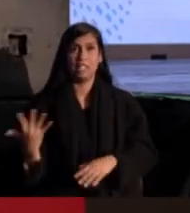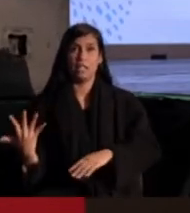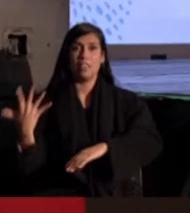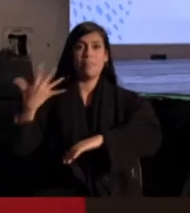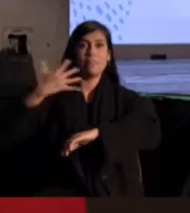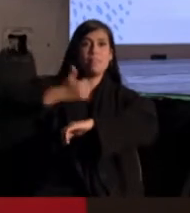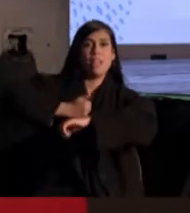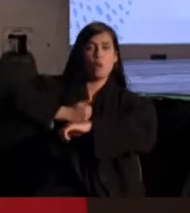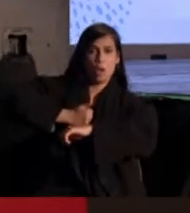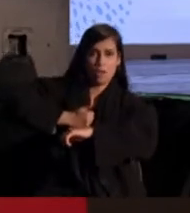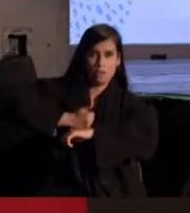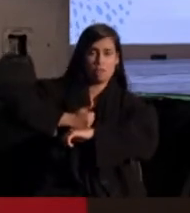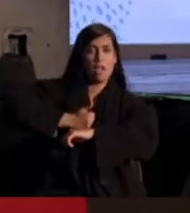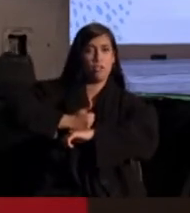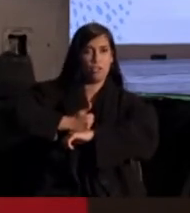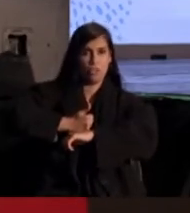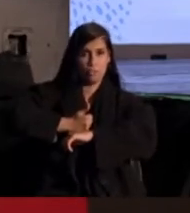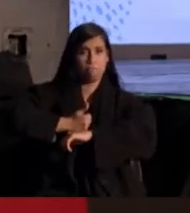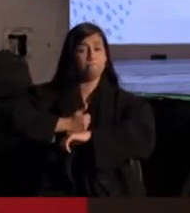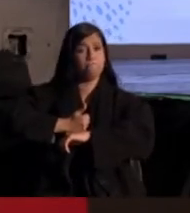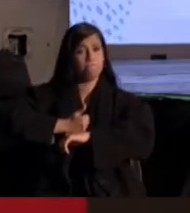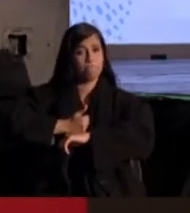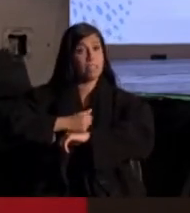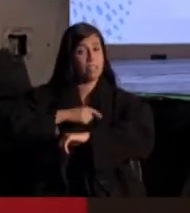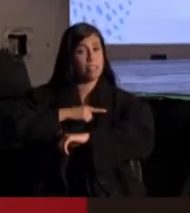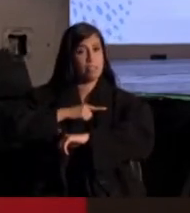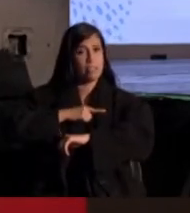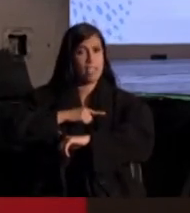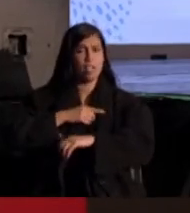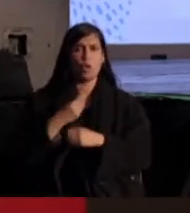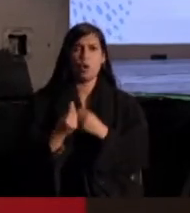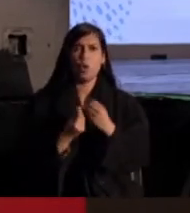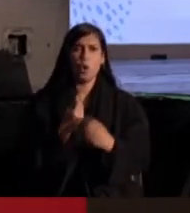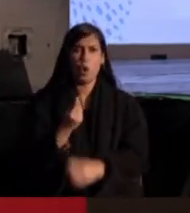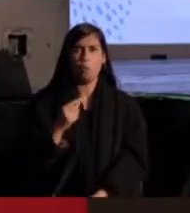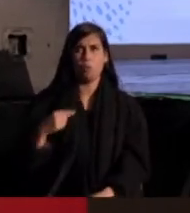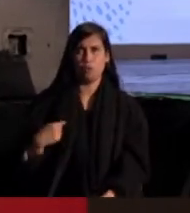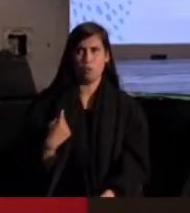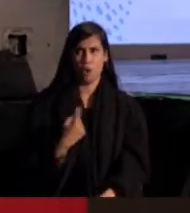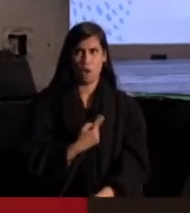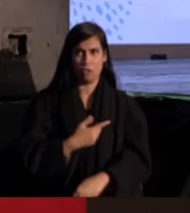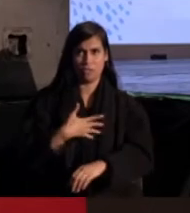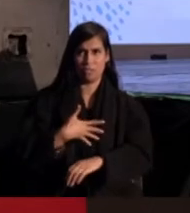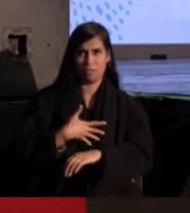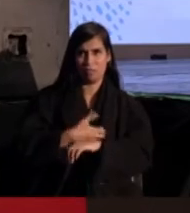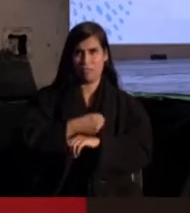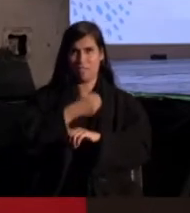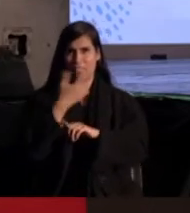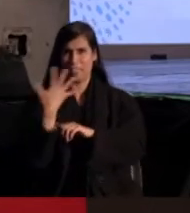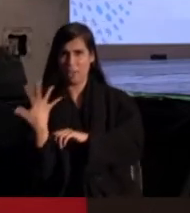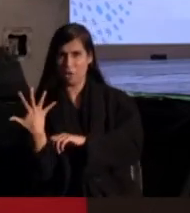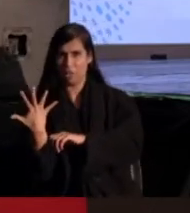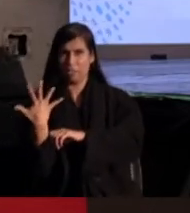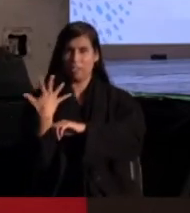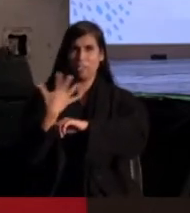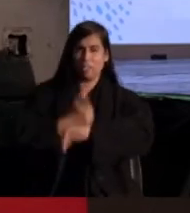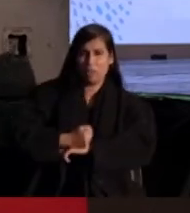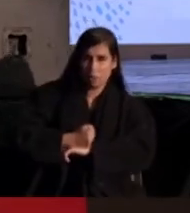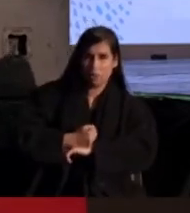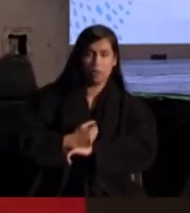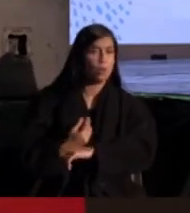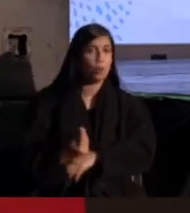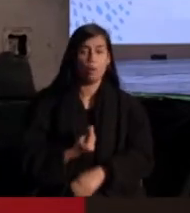decolonialidade. Pensar a nossa formação colonial e começar a pensar